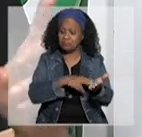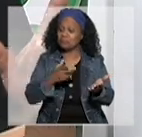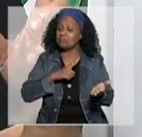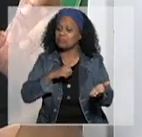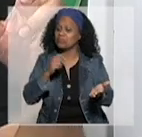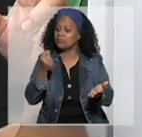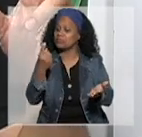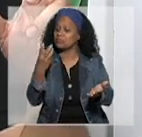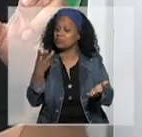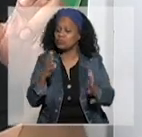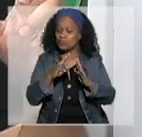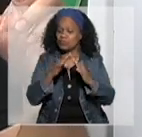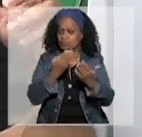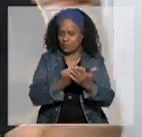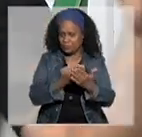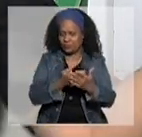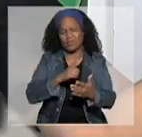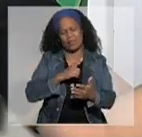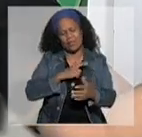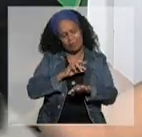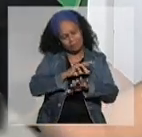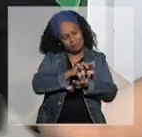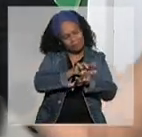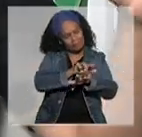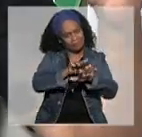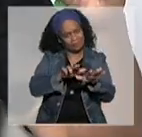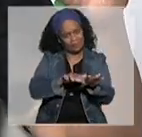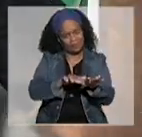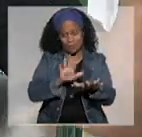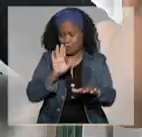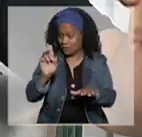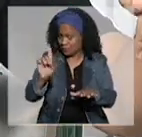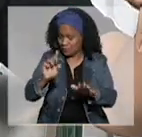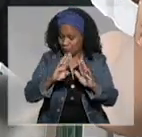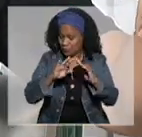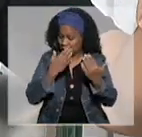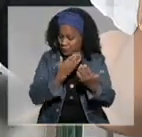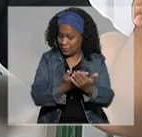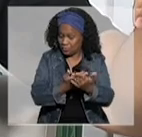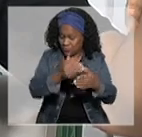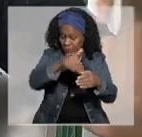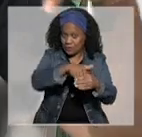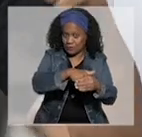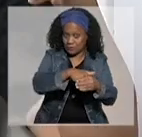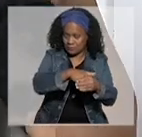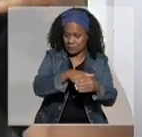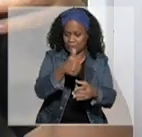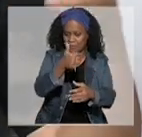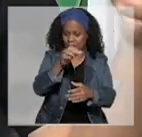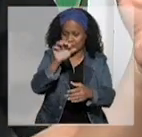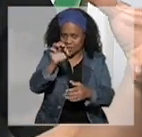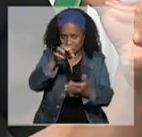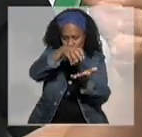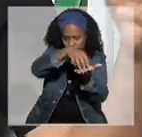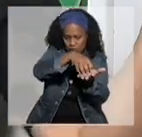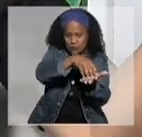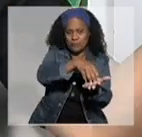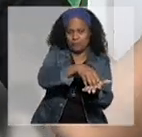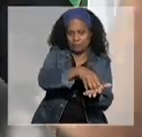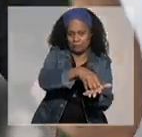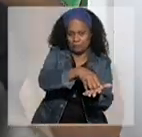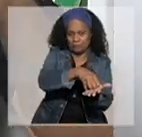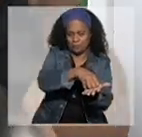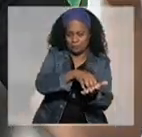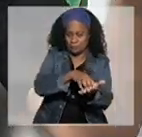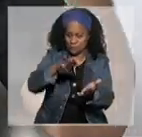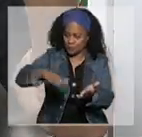Então, nós estamos atendendo várias escolas, só que não nas escolas propriamente dito. Nós temos 10 escolas polos,